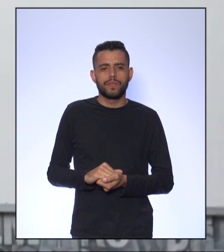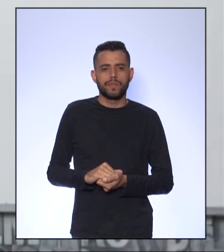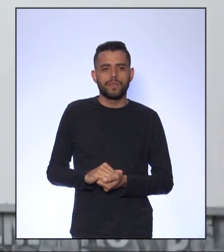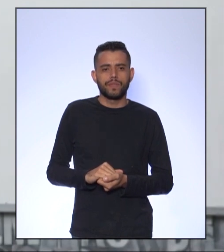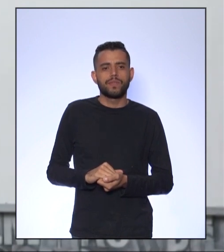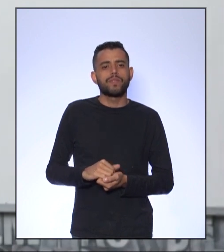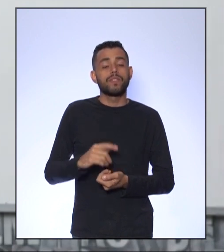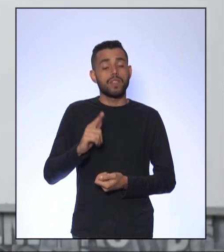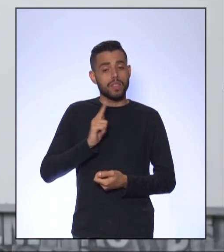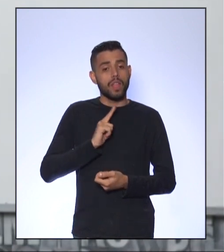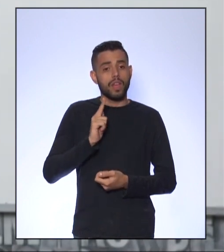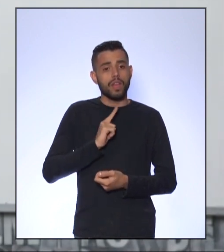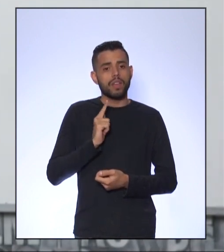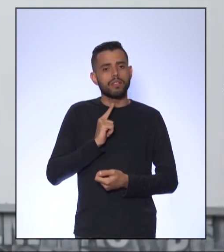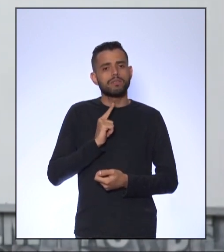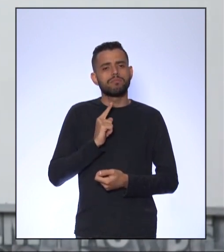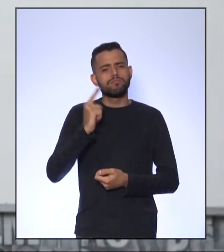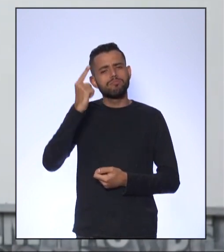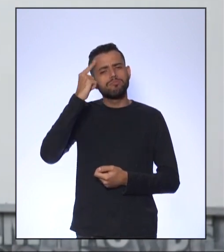algumas